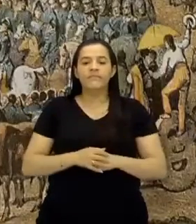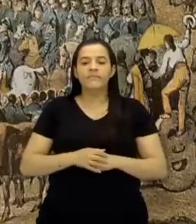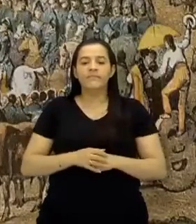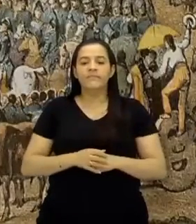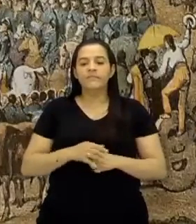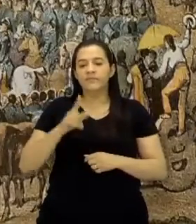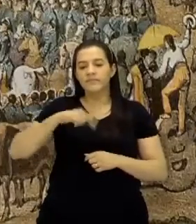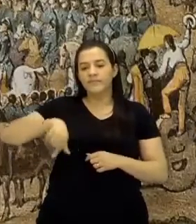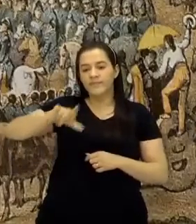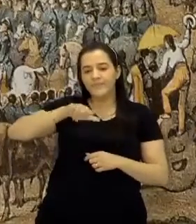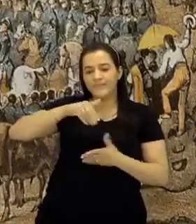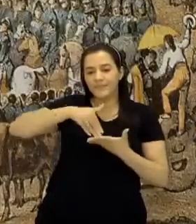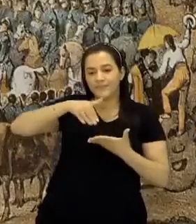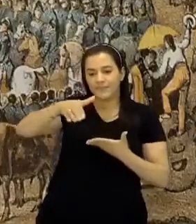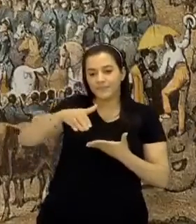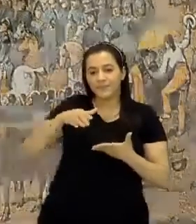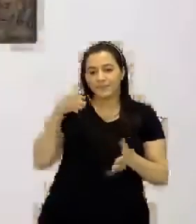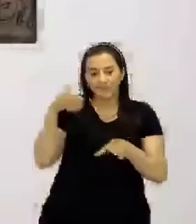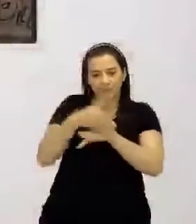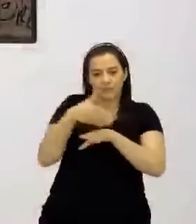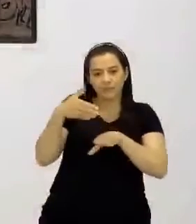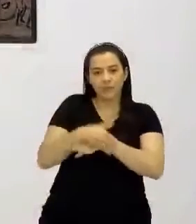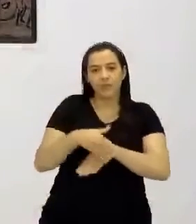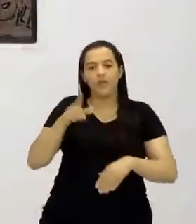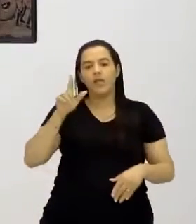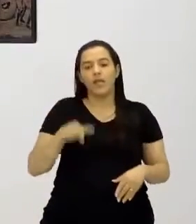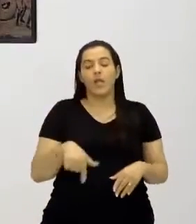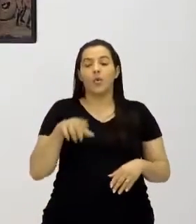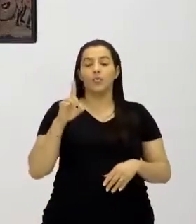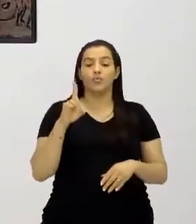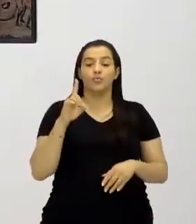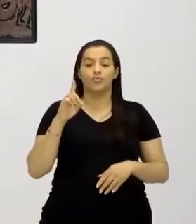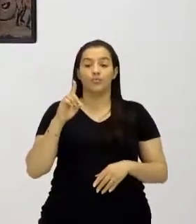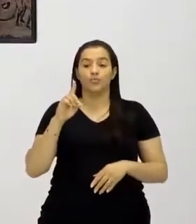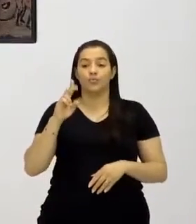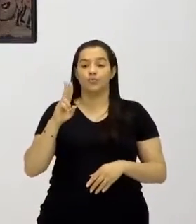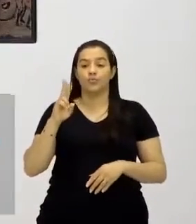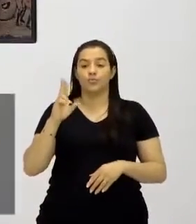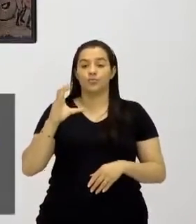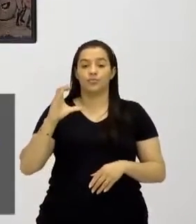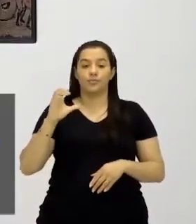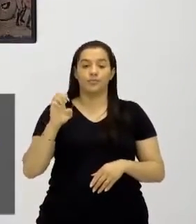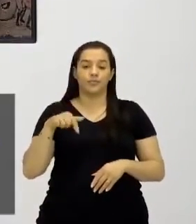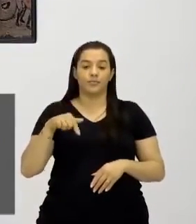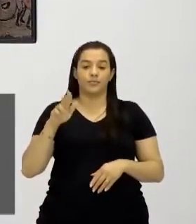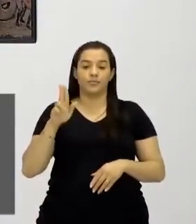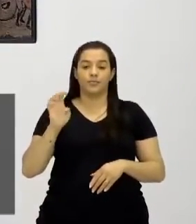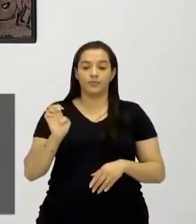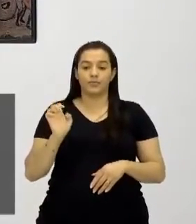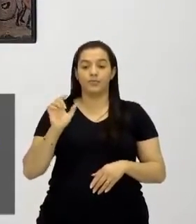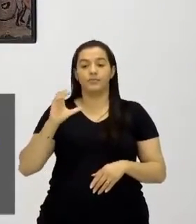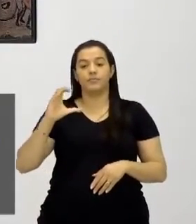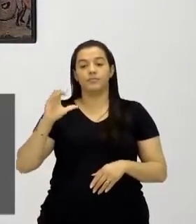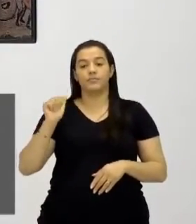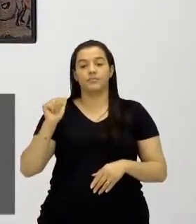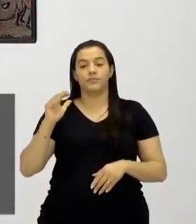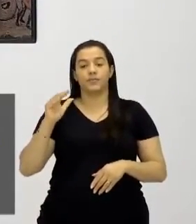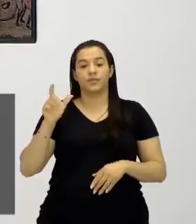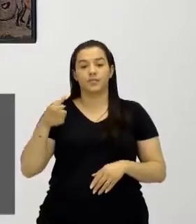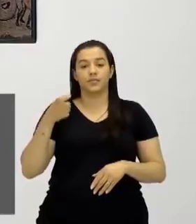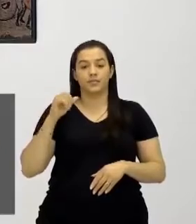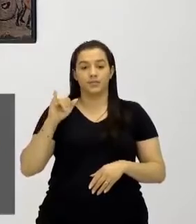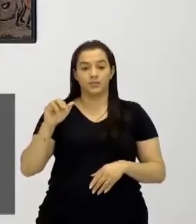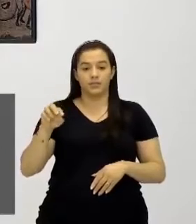E justamente quem vai participar é o Duque de Caxias. O mesmo Duque de Caxias que depois vai participar da